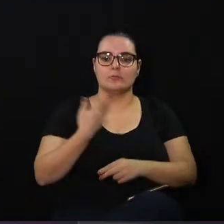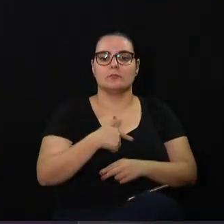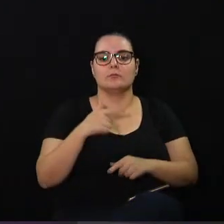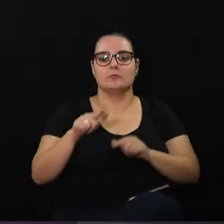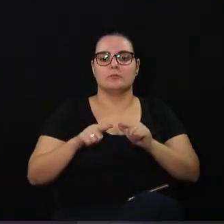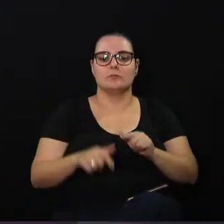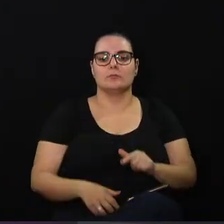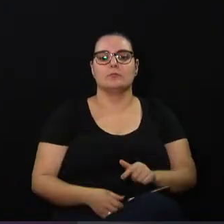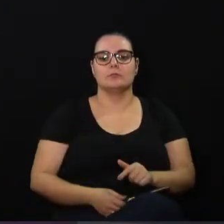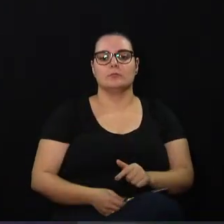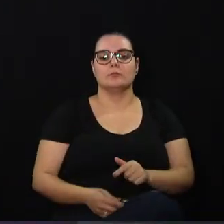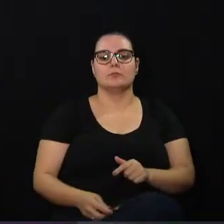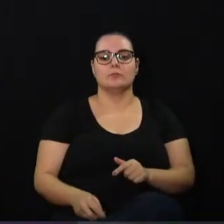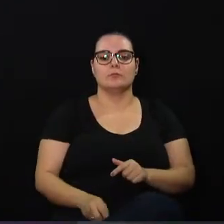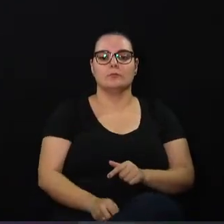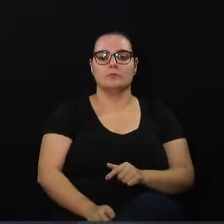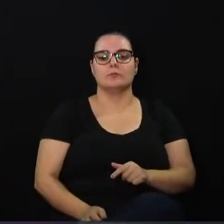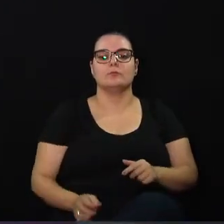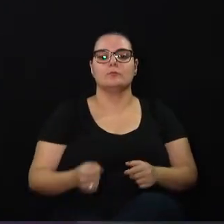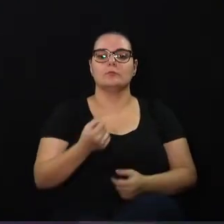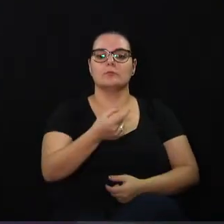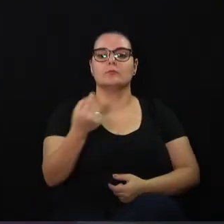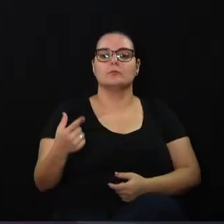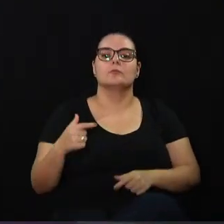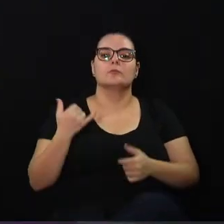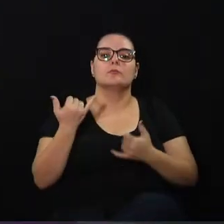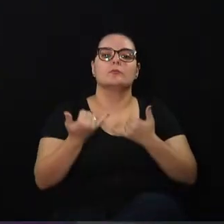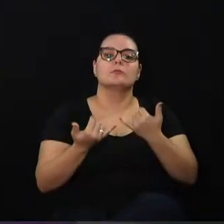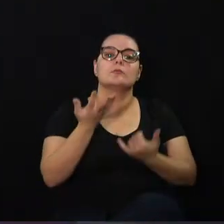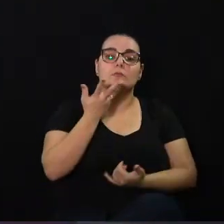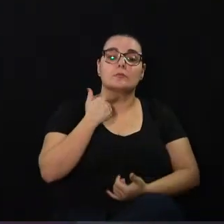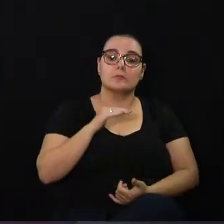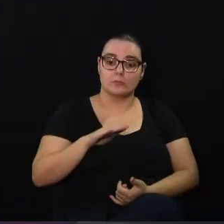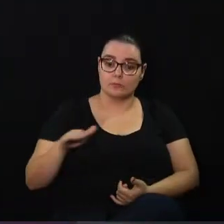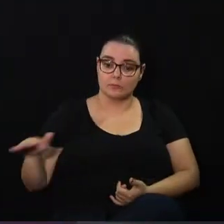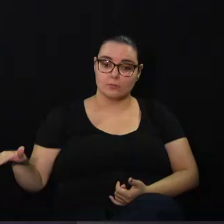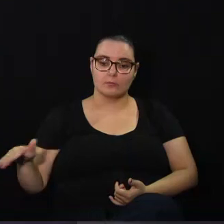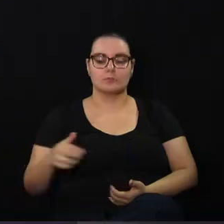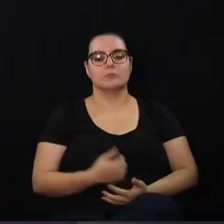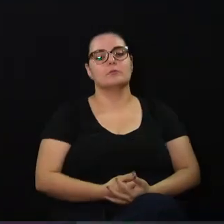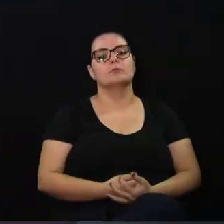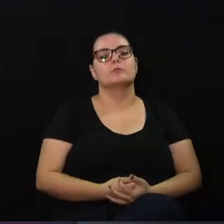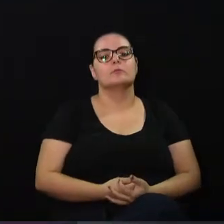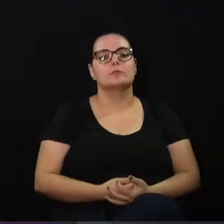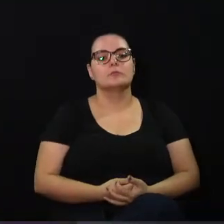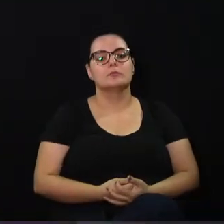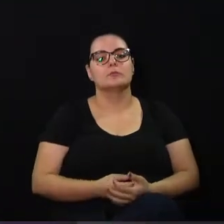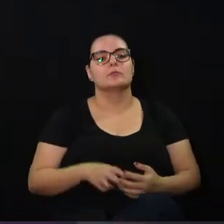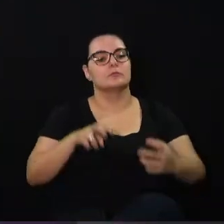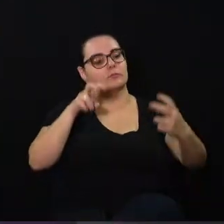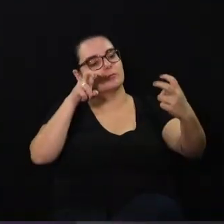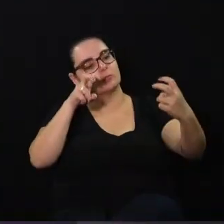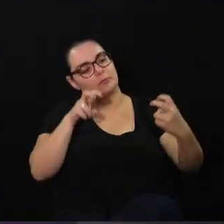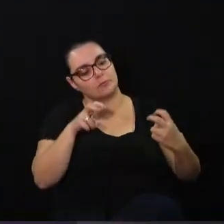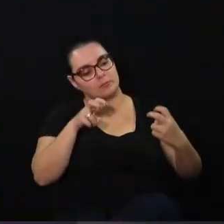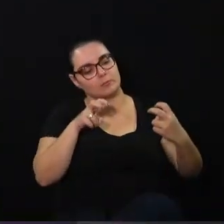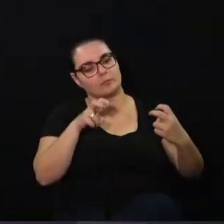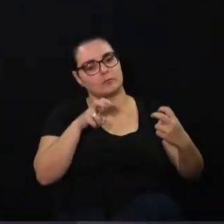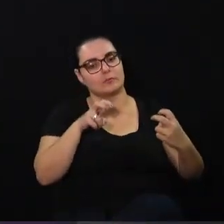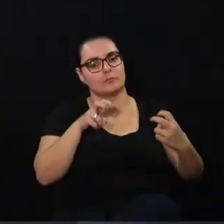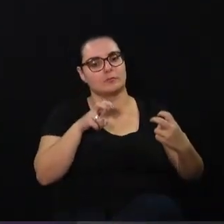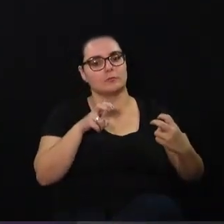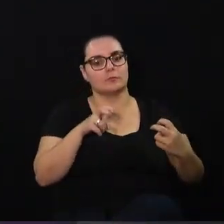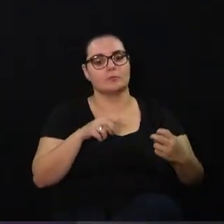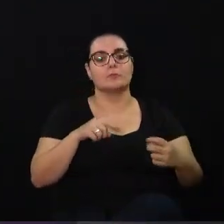de cada criança tá então o programa de sentar ele tem como